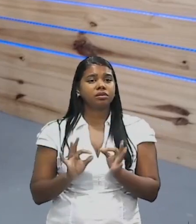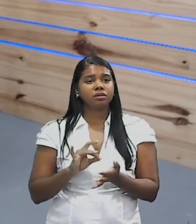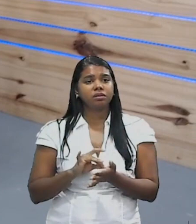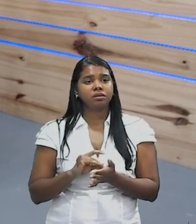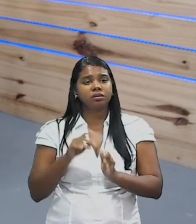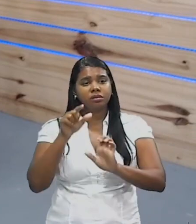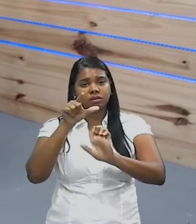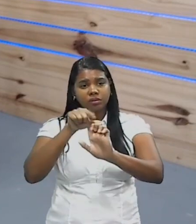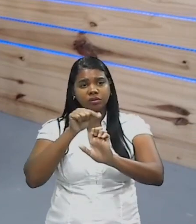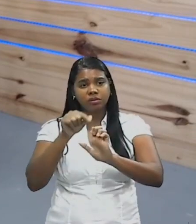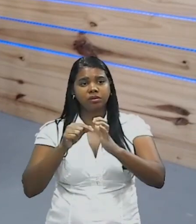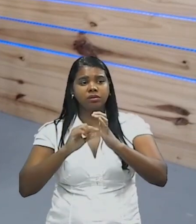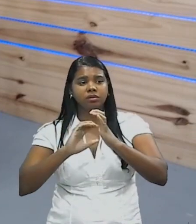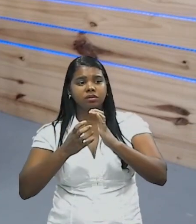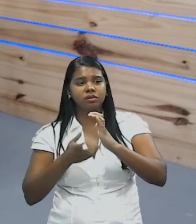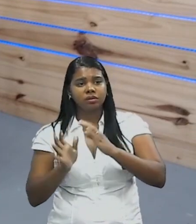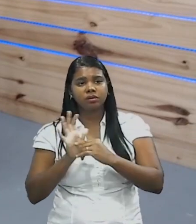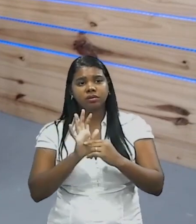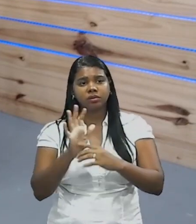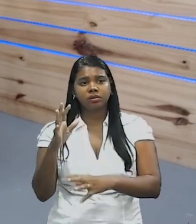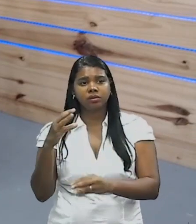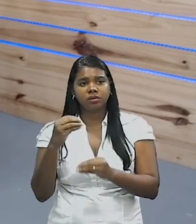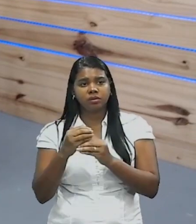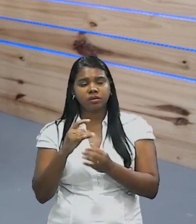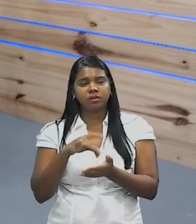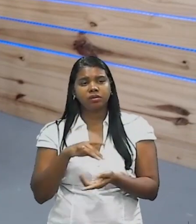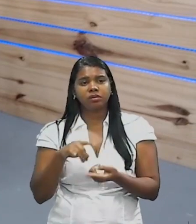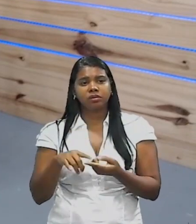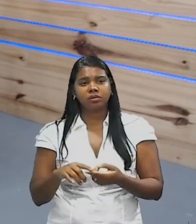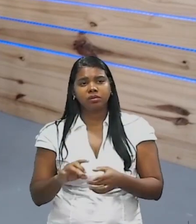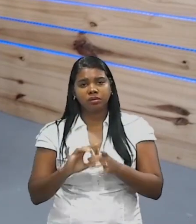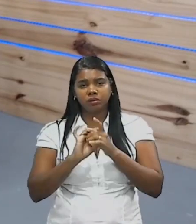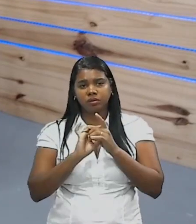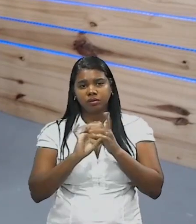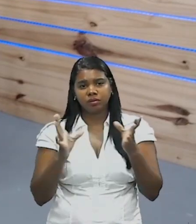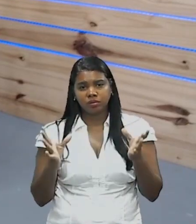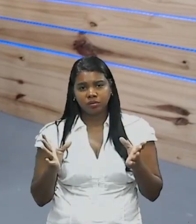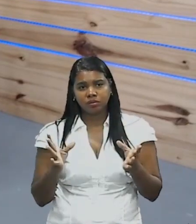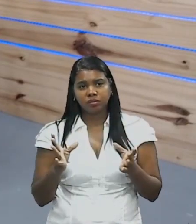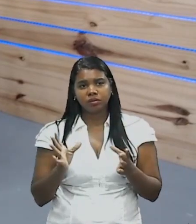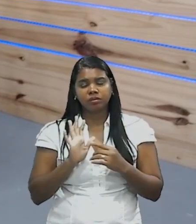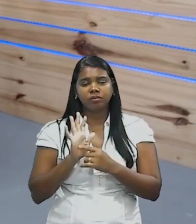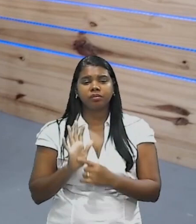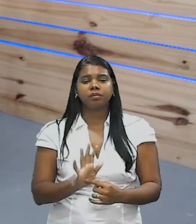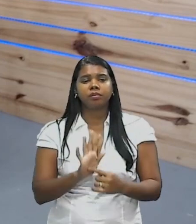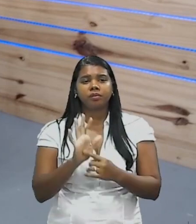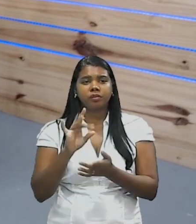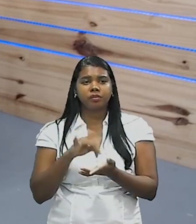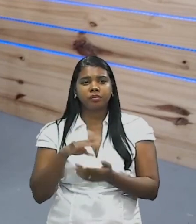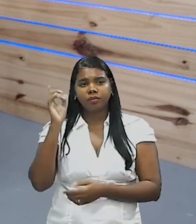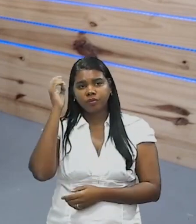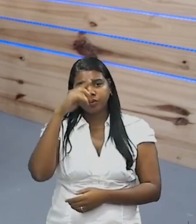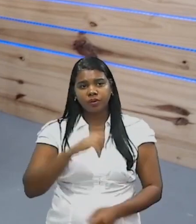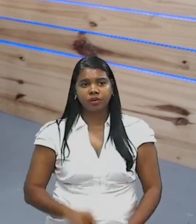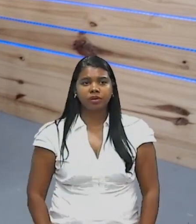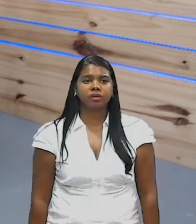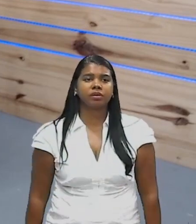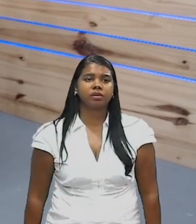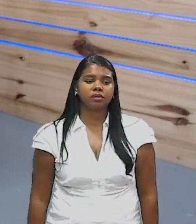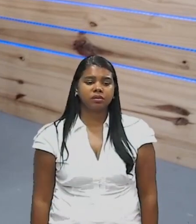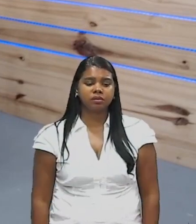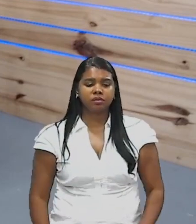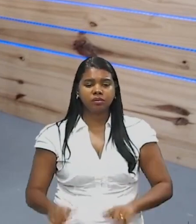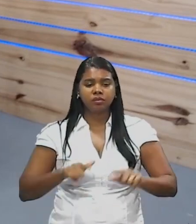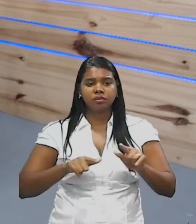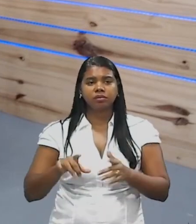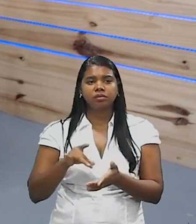empresa fez construindo a sua imagem. Então, naturalmente, totalmente livre de não conformidades é difícil. Mas a empresa trabalha para